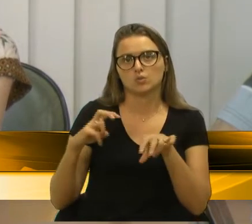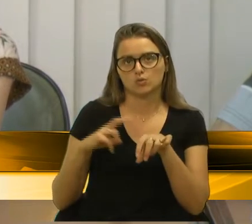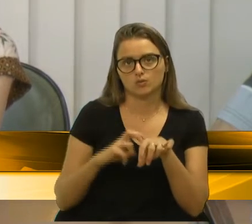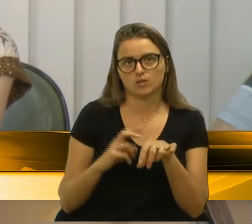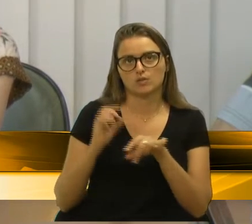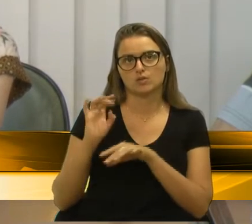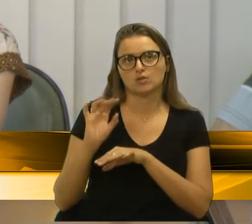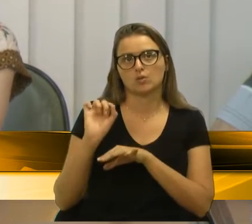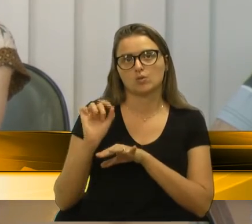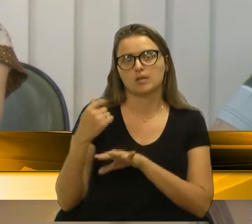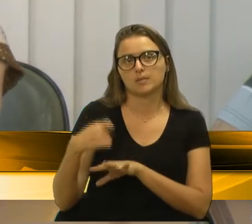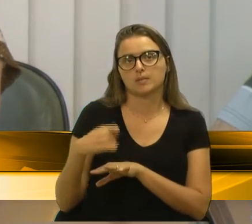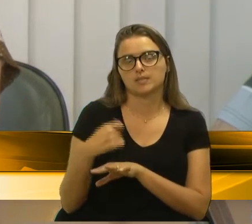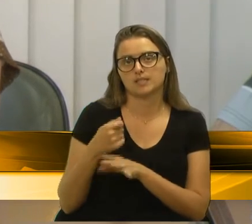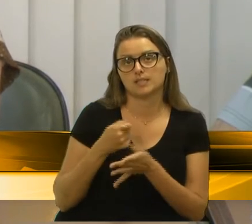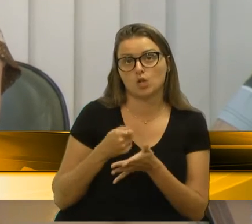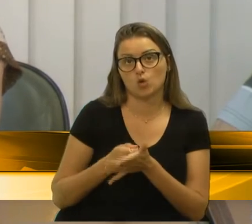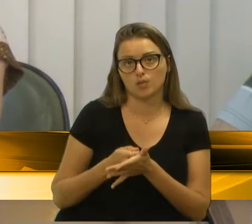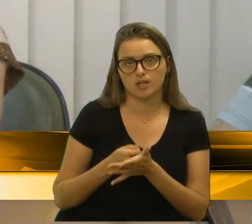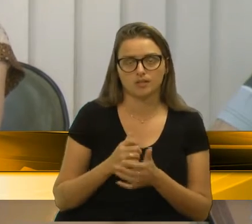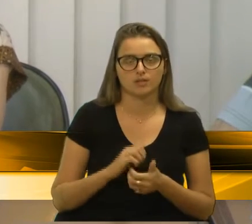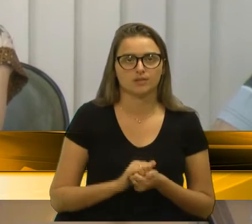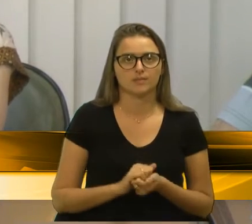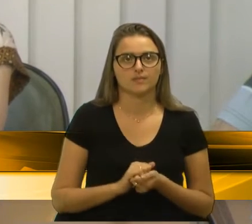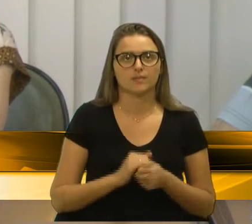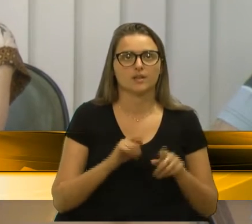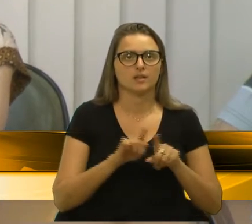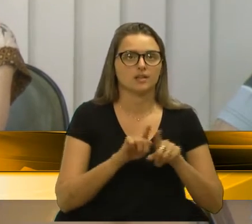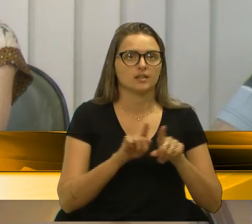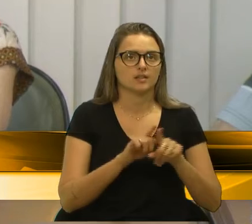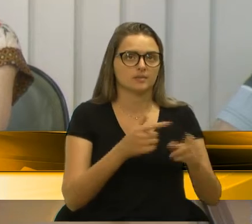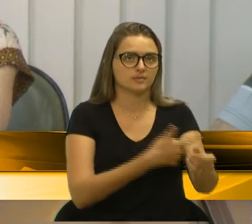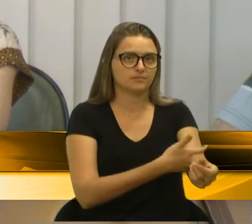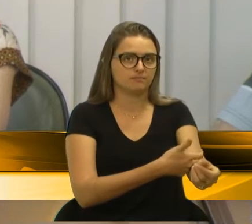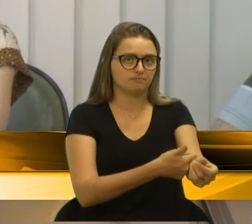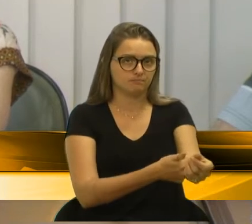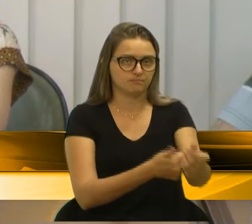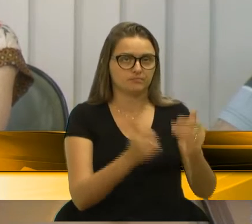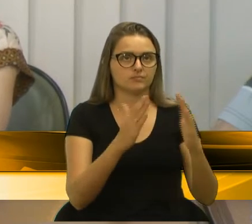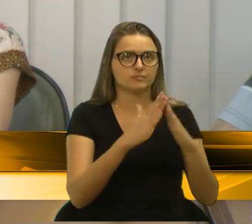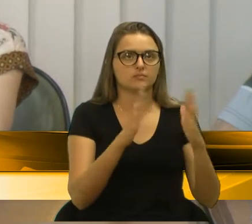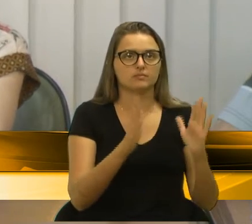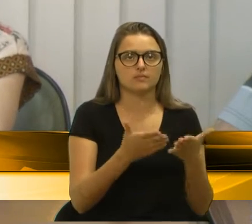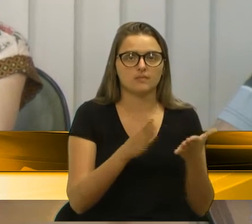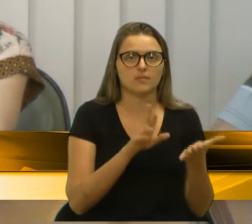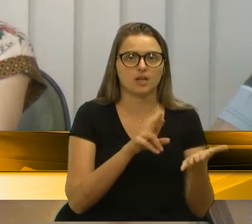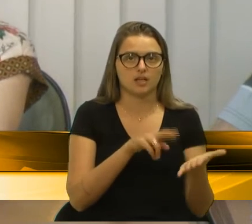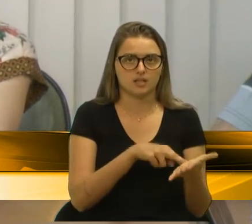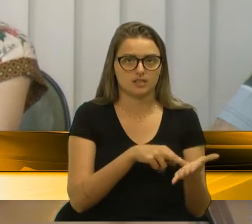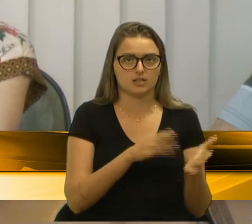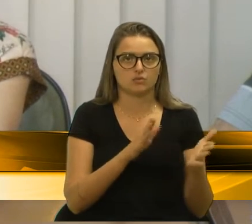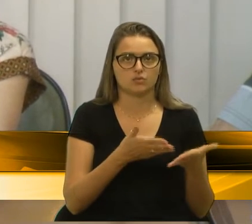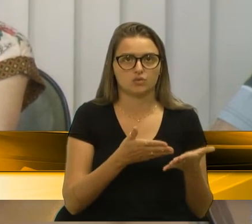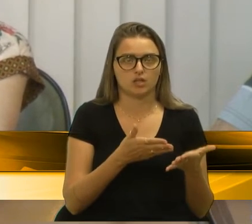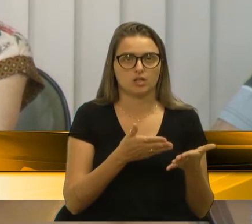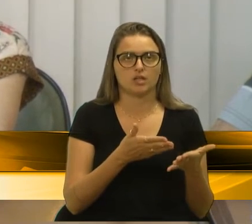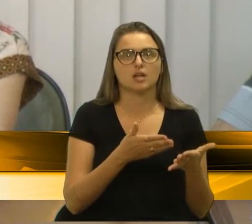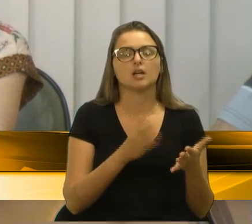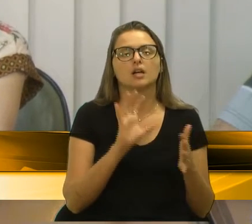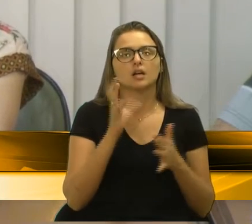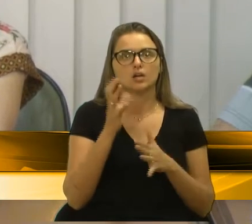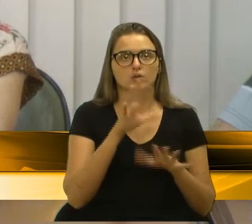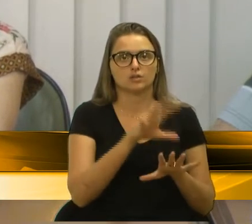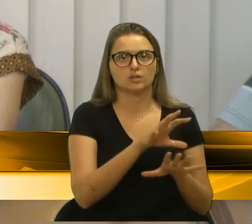estritamente necessários. A coleta domiciliar já está sendo realizada, tá? Nós já tivemos coletas